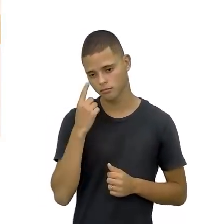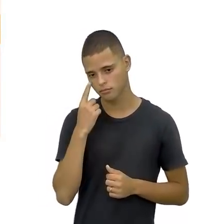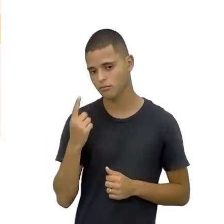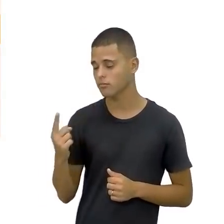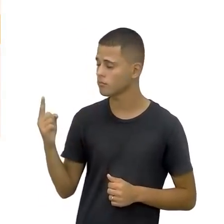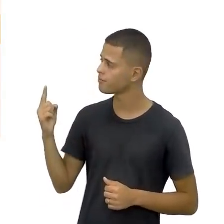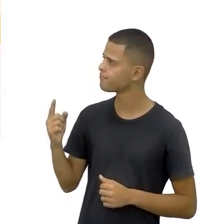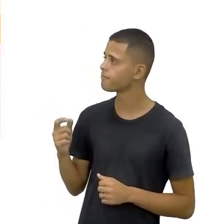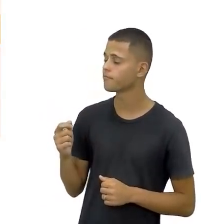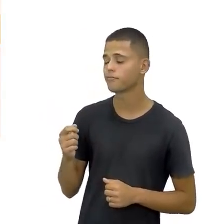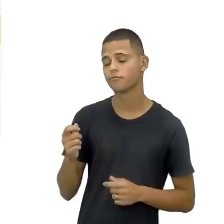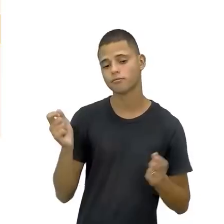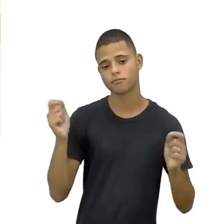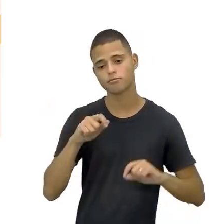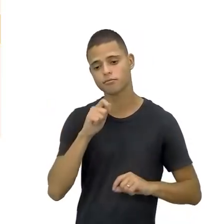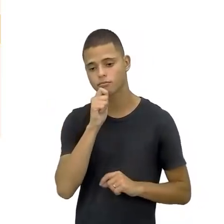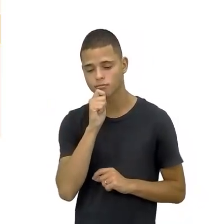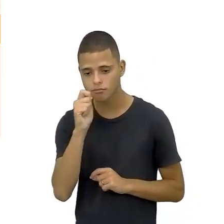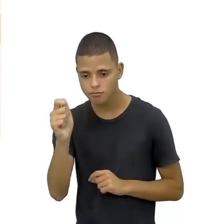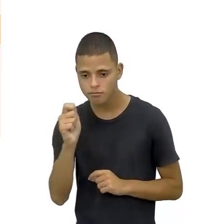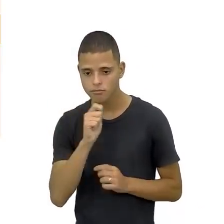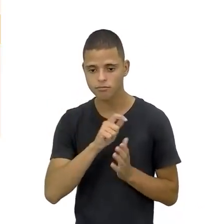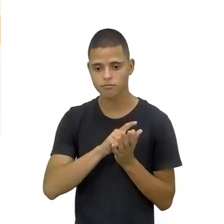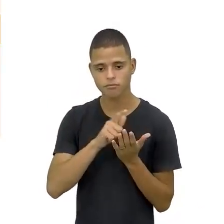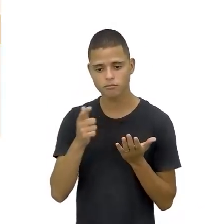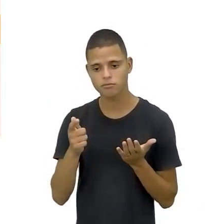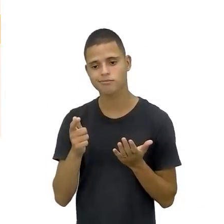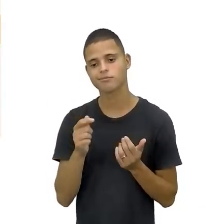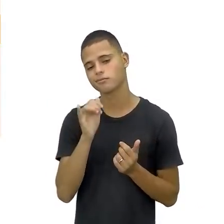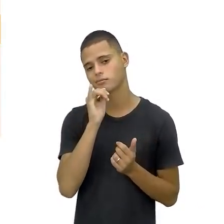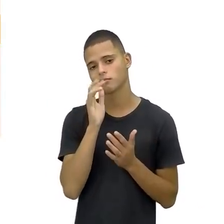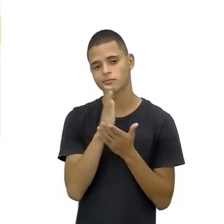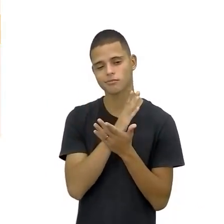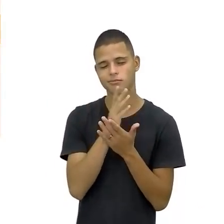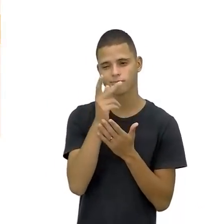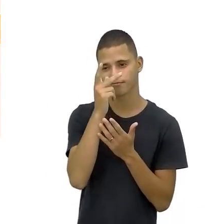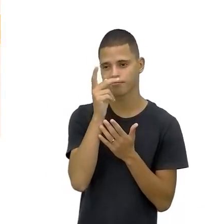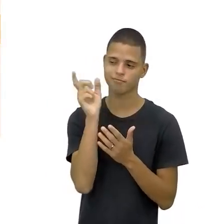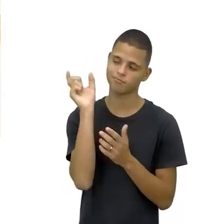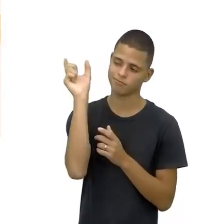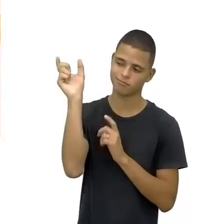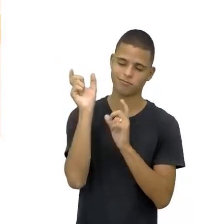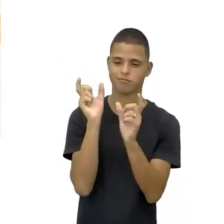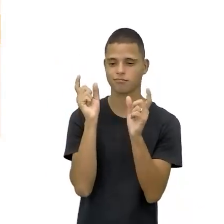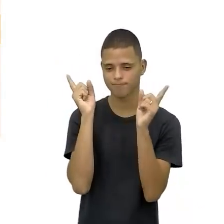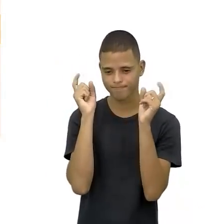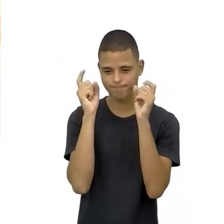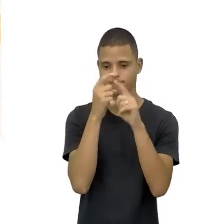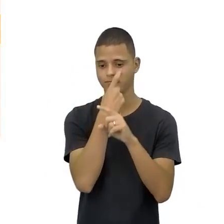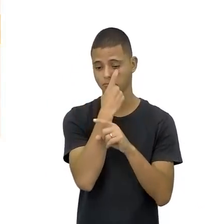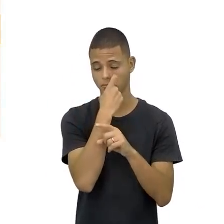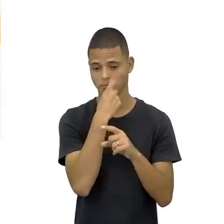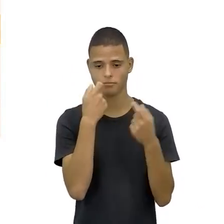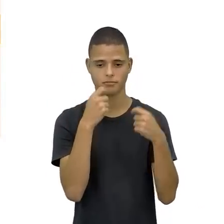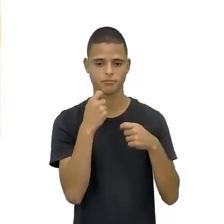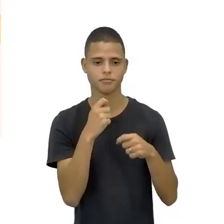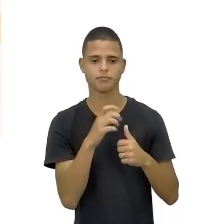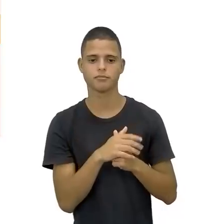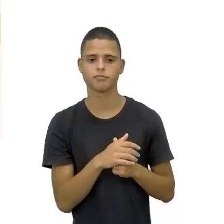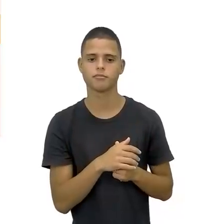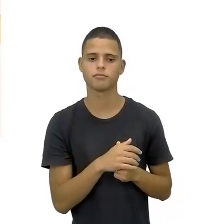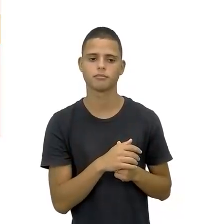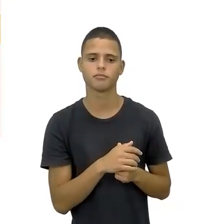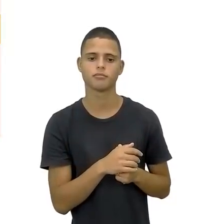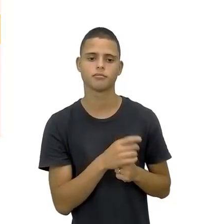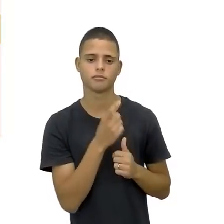divulgação científica, a possibilidade de algumas palavras difíceis, né, devem ser feita levantamentos pelos